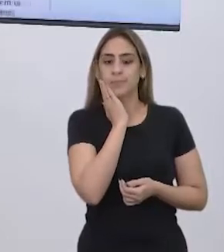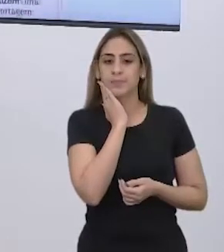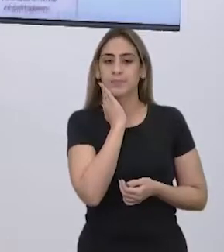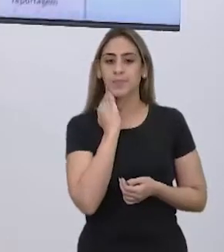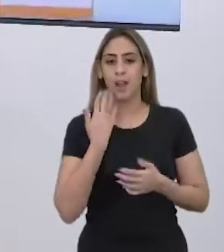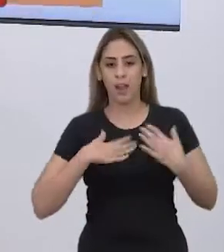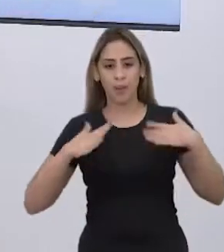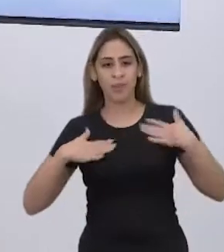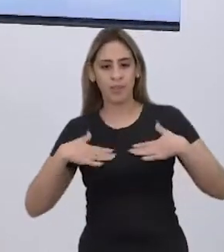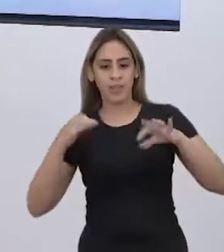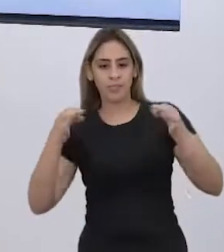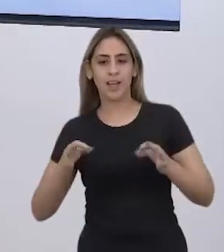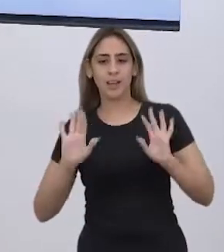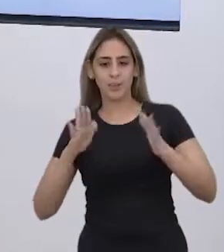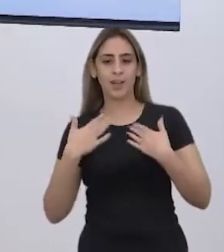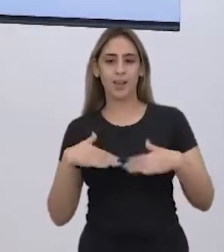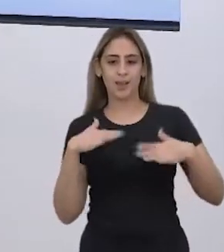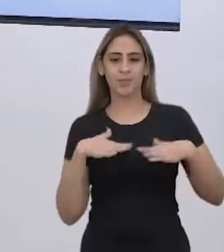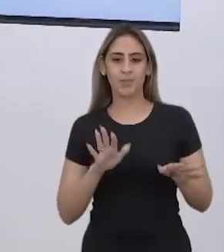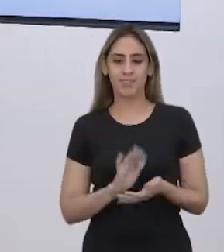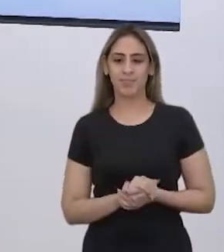certo. Vai dar certo.